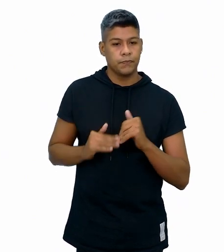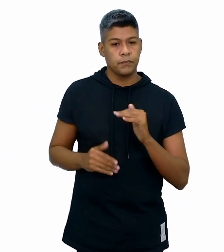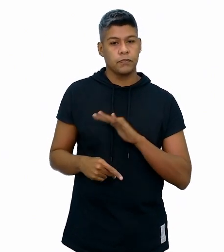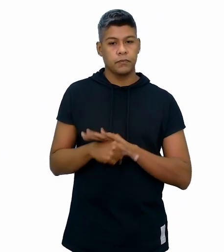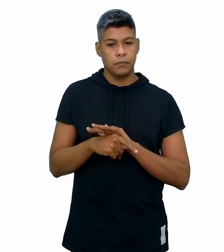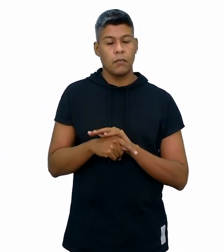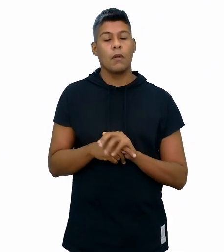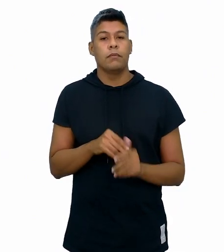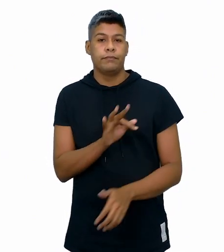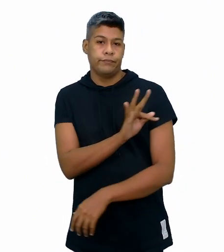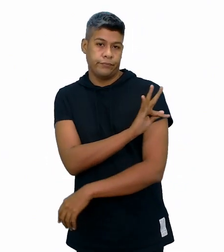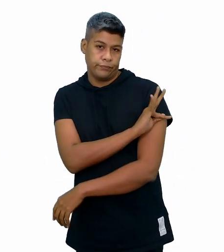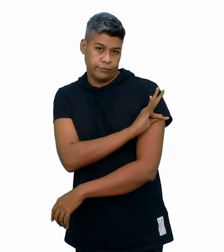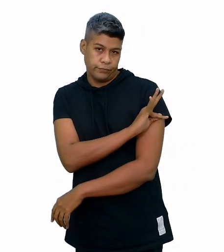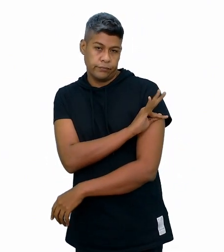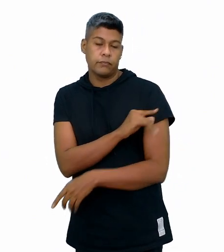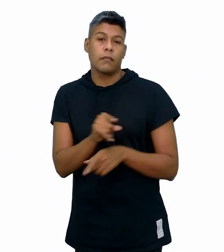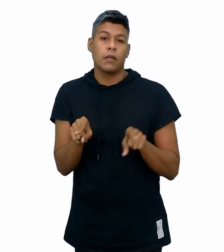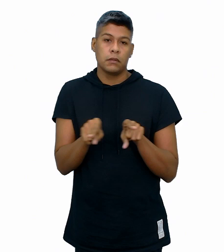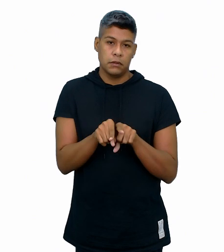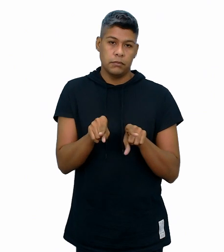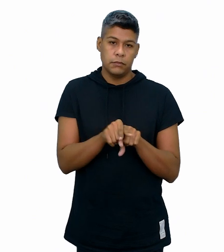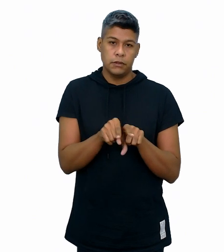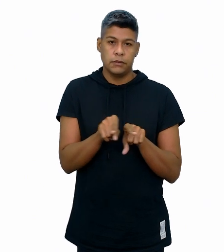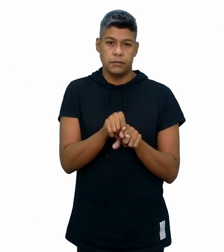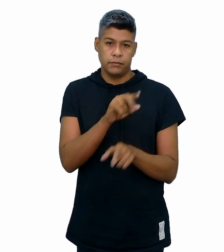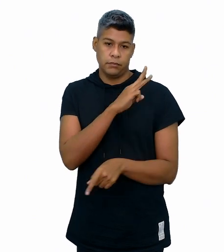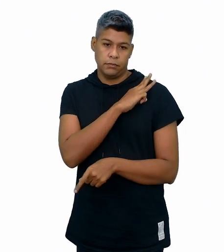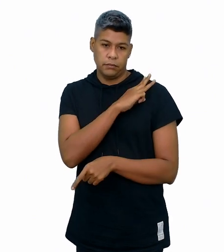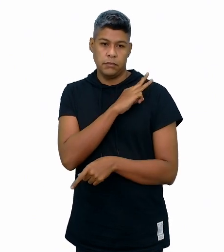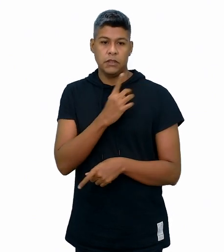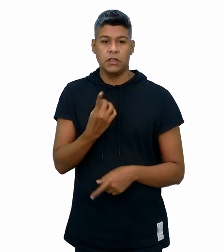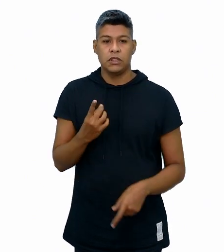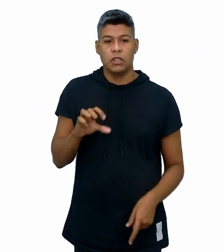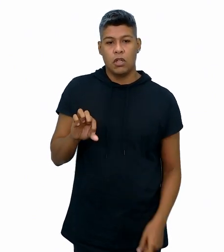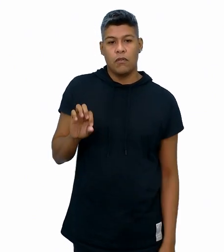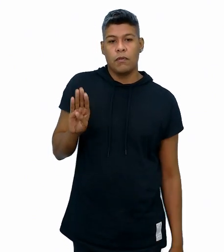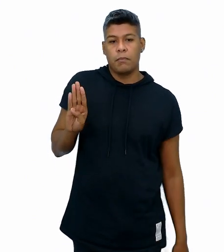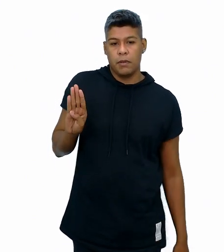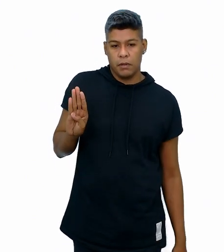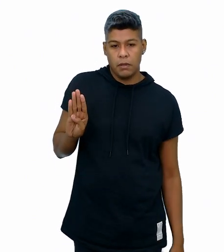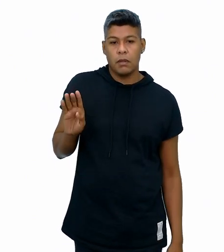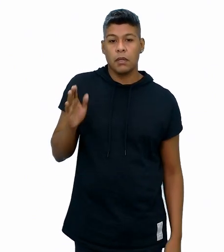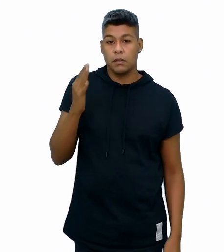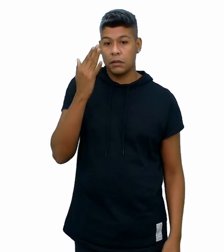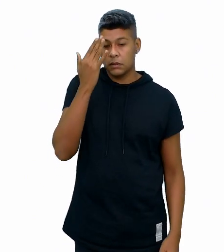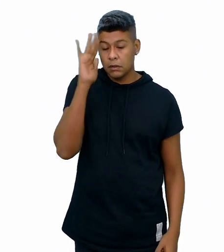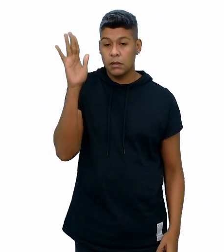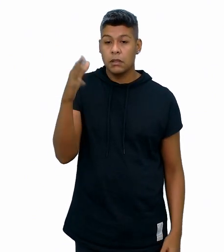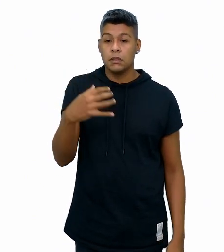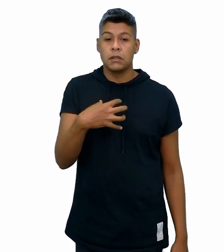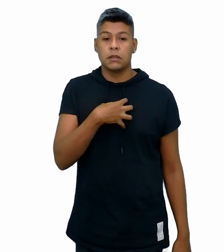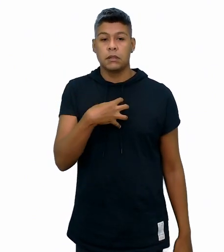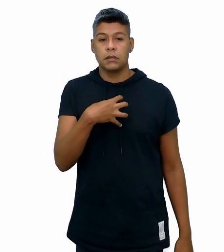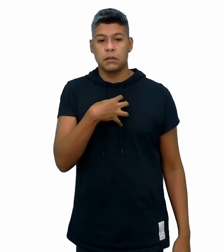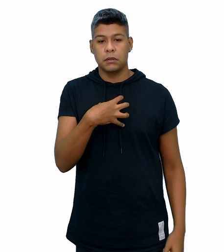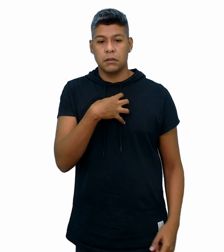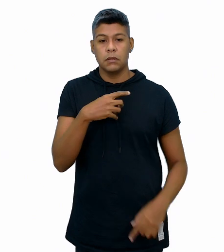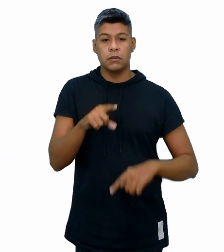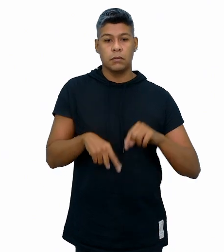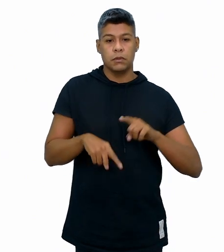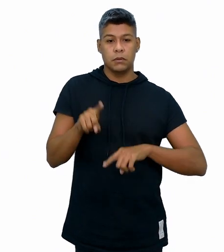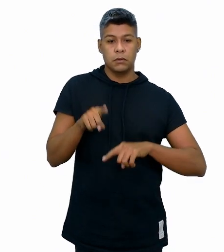ensino fundamental do 3º ano de língua portuguesa, 19B, compreender os efeitos de sentido de